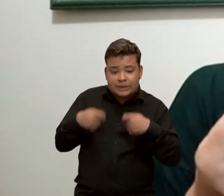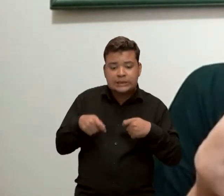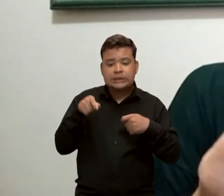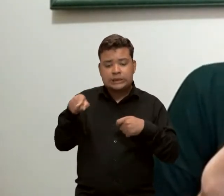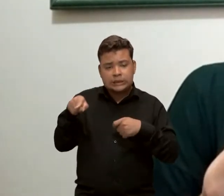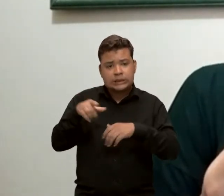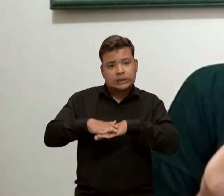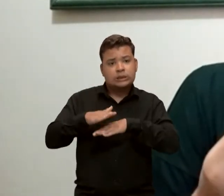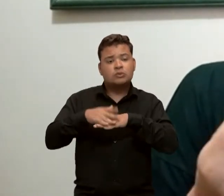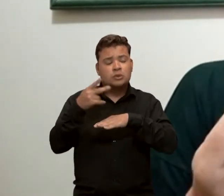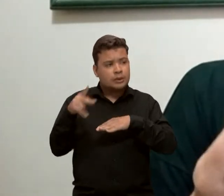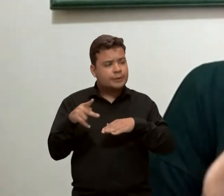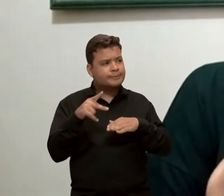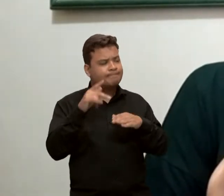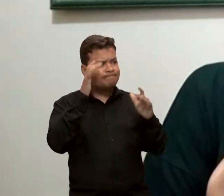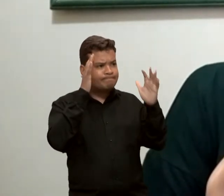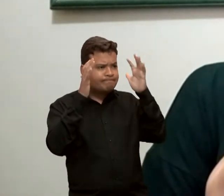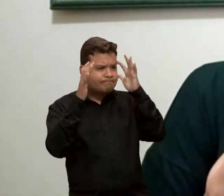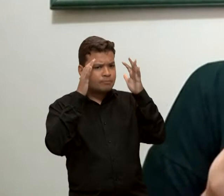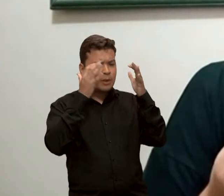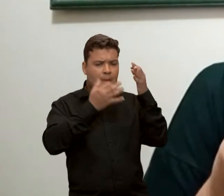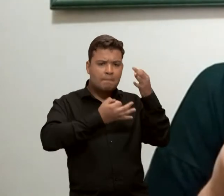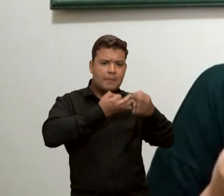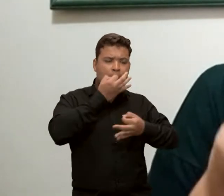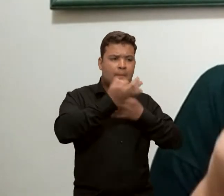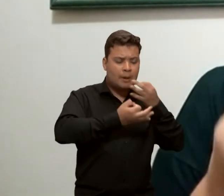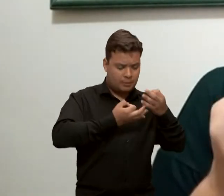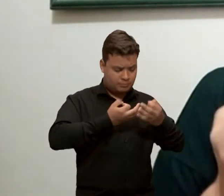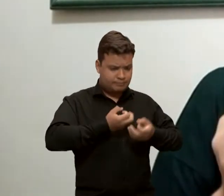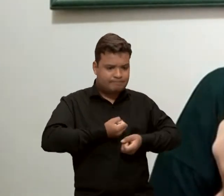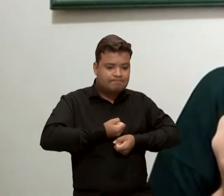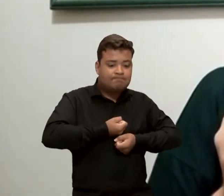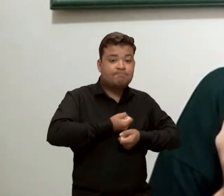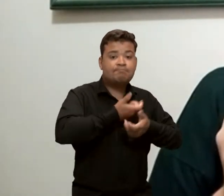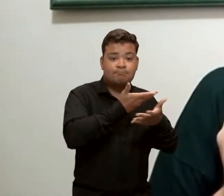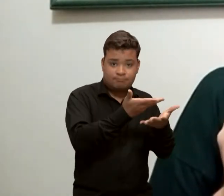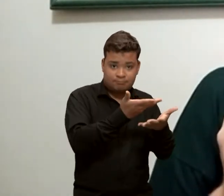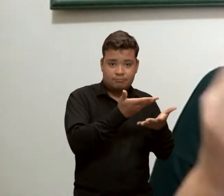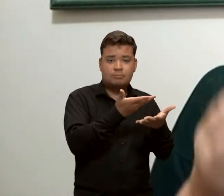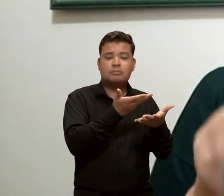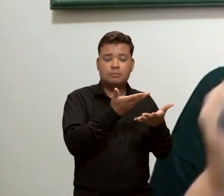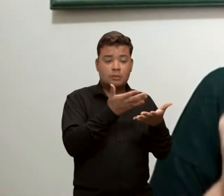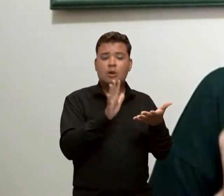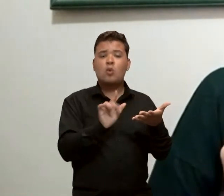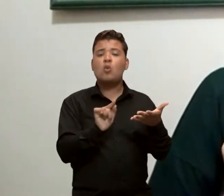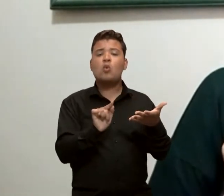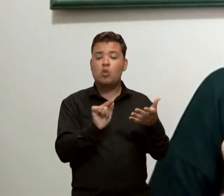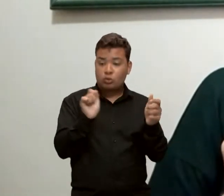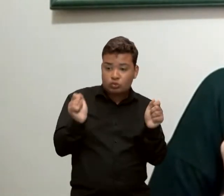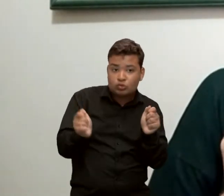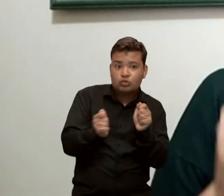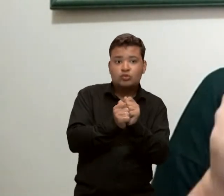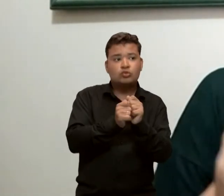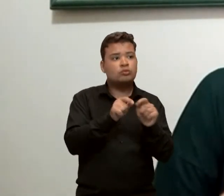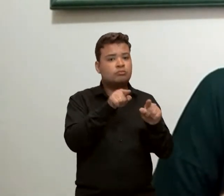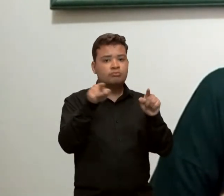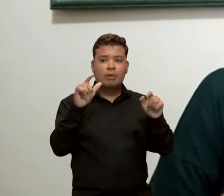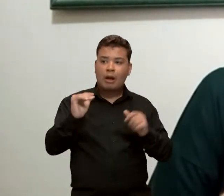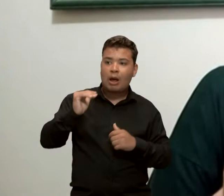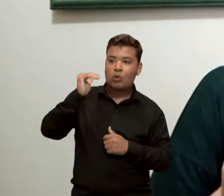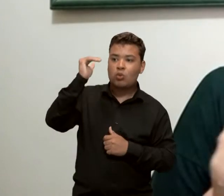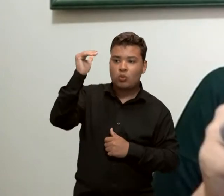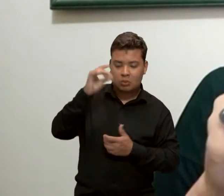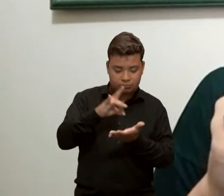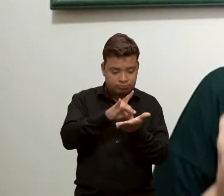criticar, refletir, expressar e ajudar, junto com os adultos, transformar essa realidade. Mas, para